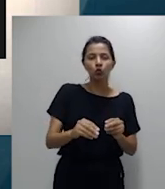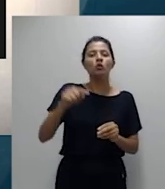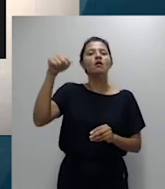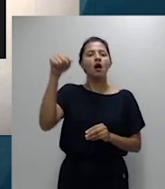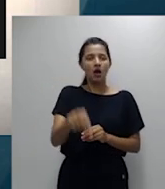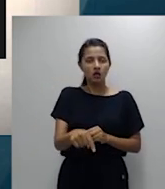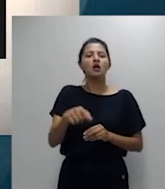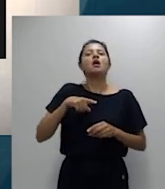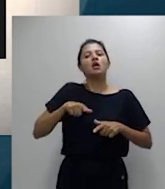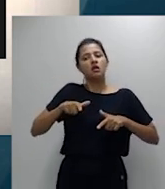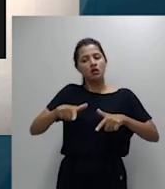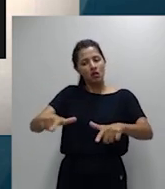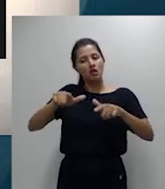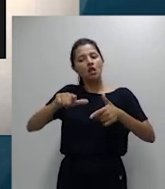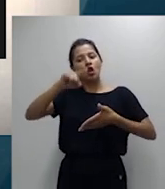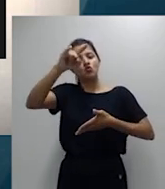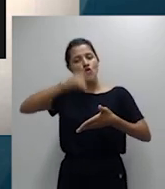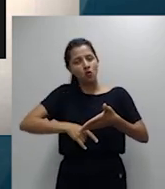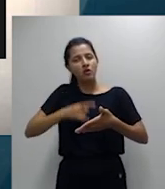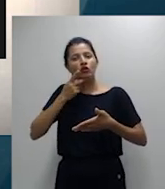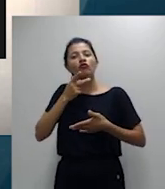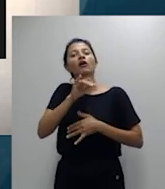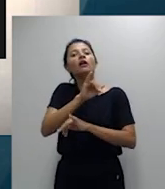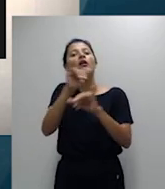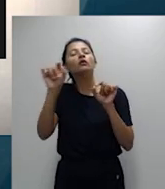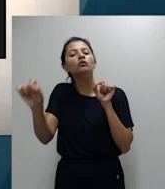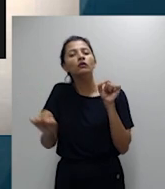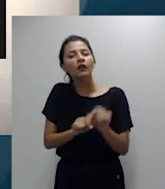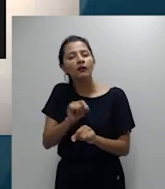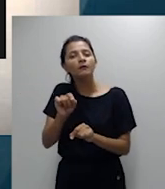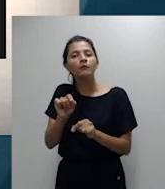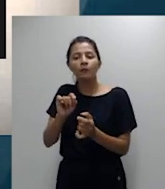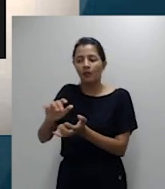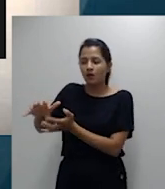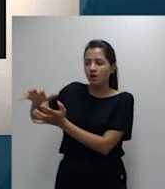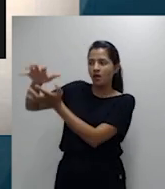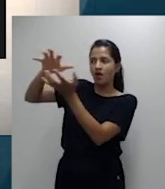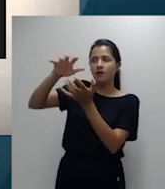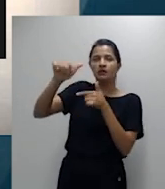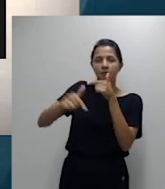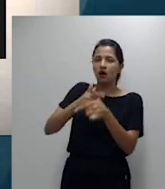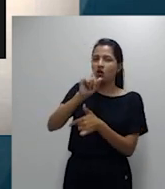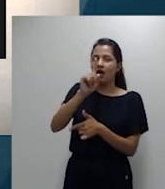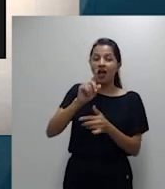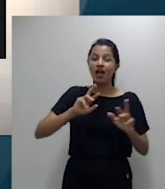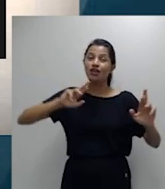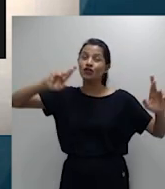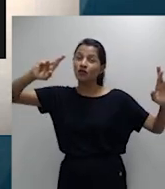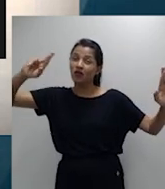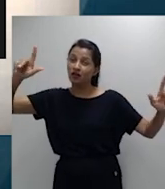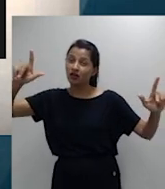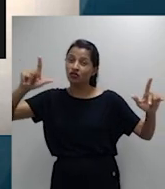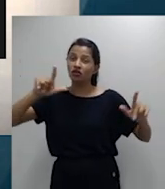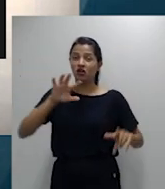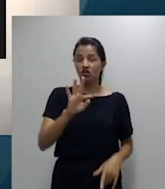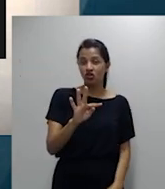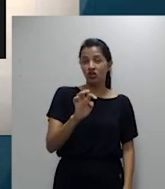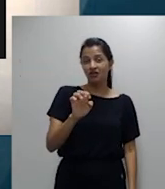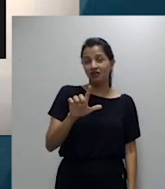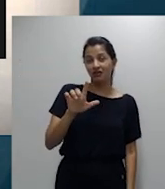dizendo que operação de satélites não é a telecomunicação E aí